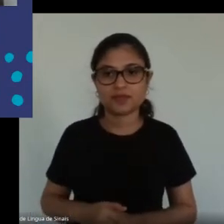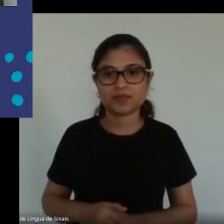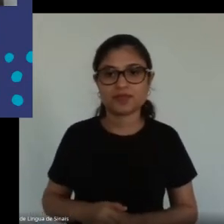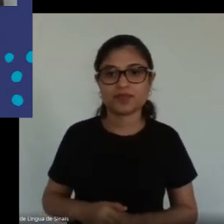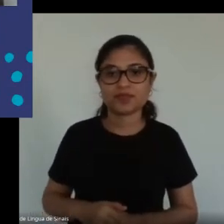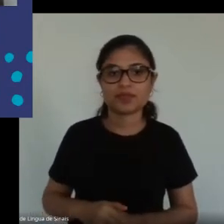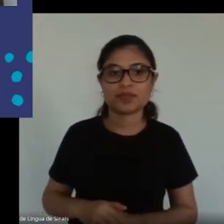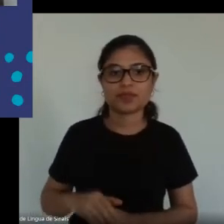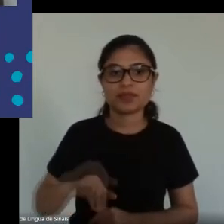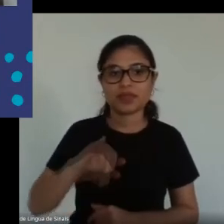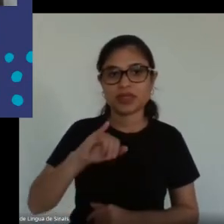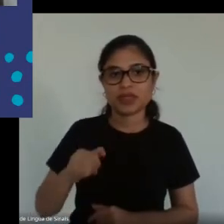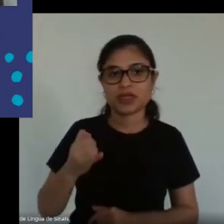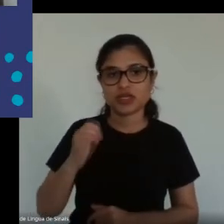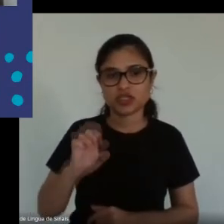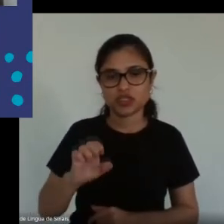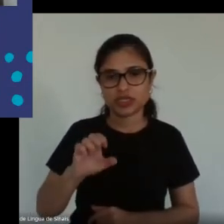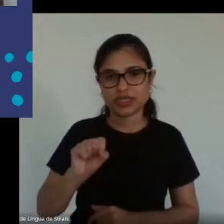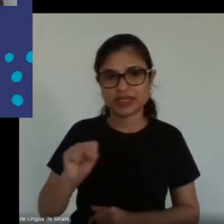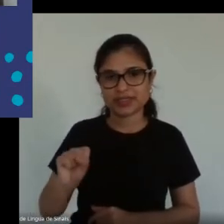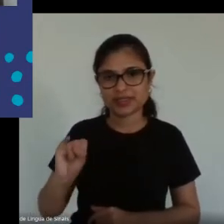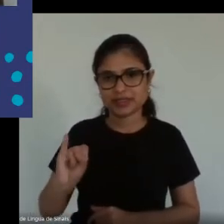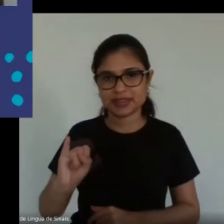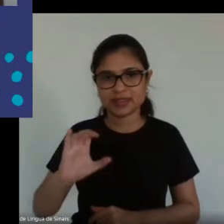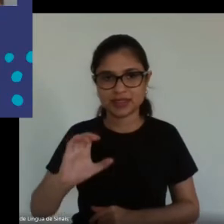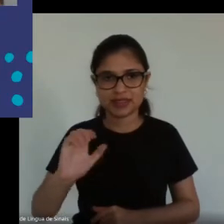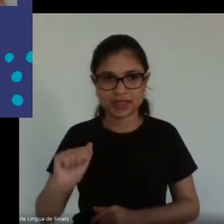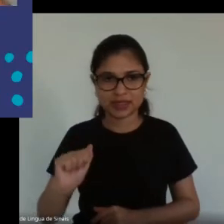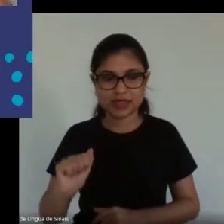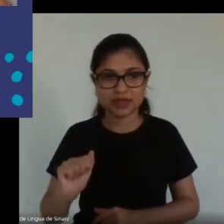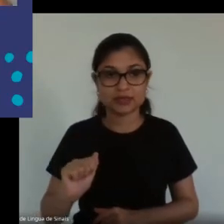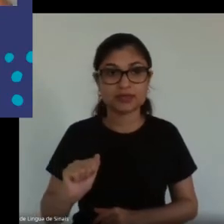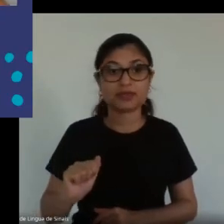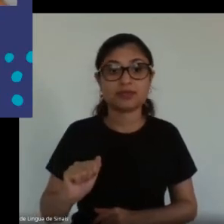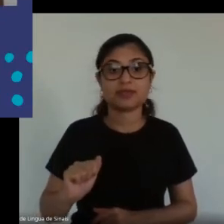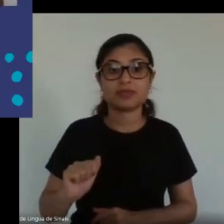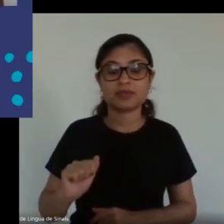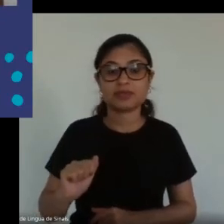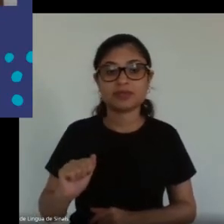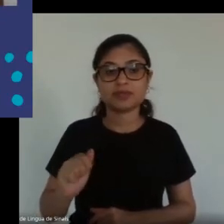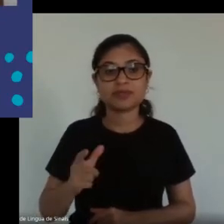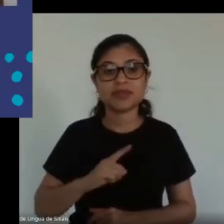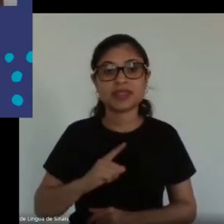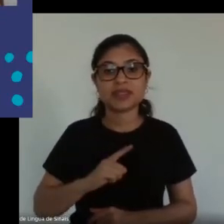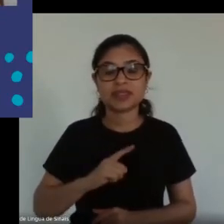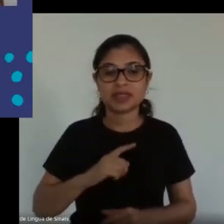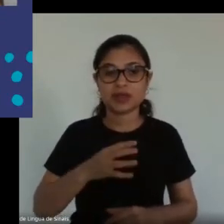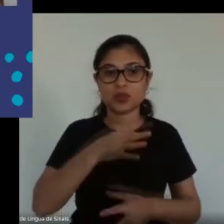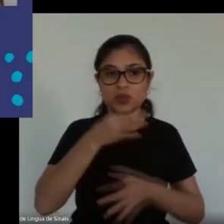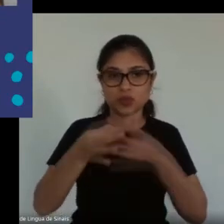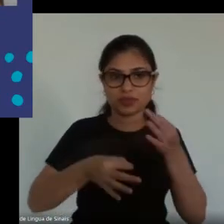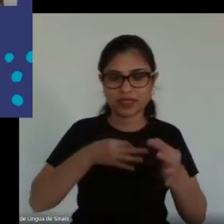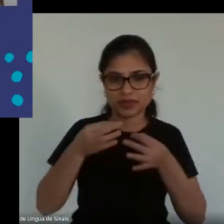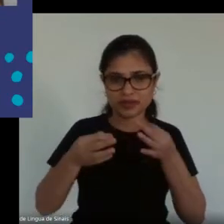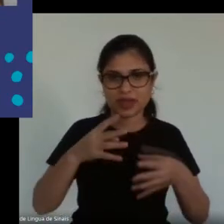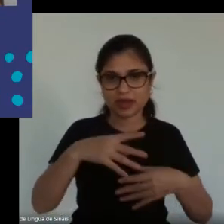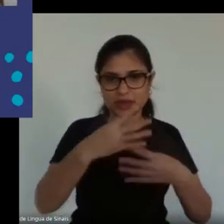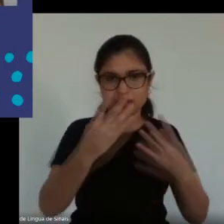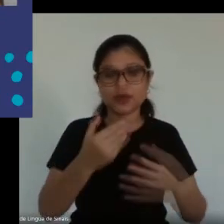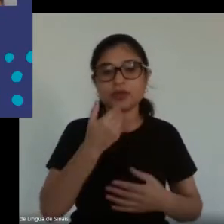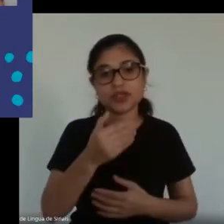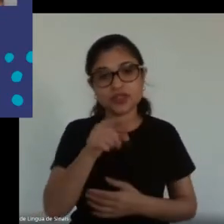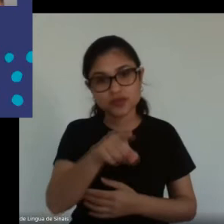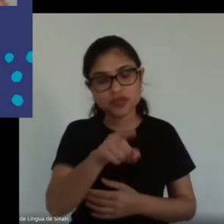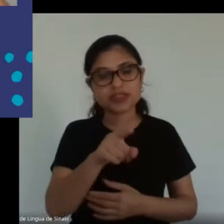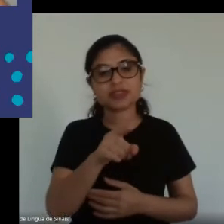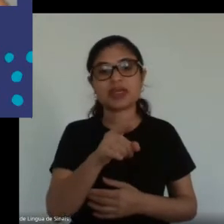que você quer fazer mais uma, que o tempo está acabando. O pessoal comentaram, pediram para você